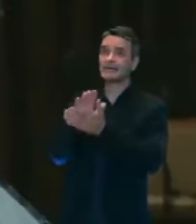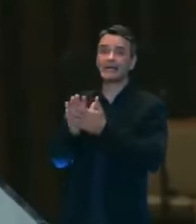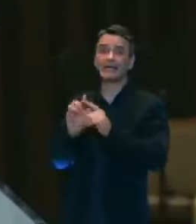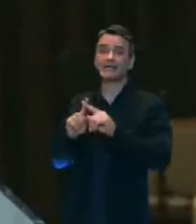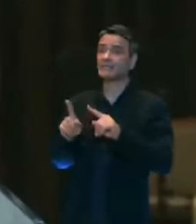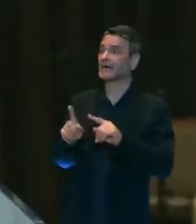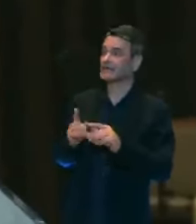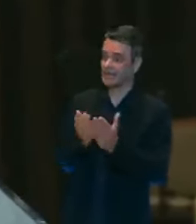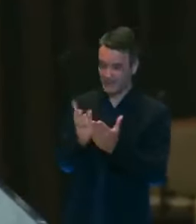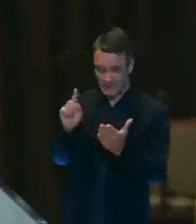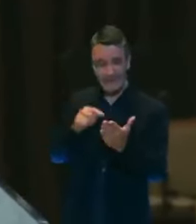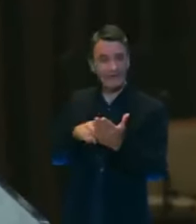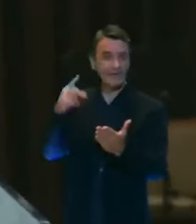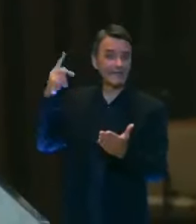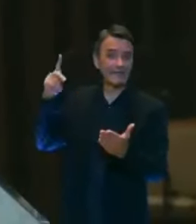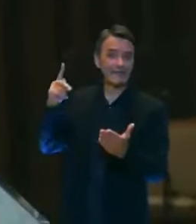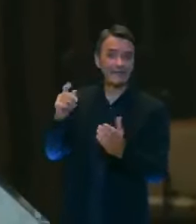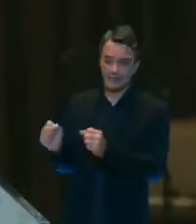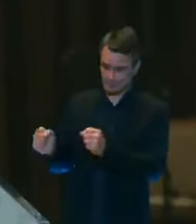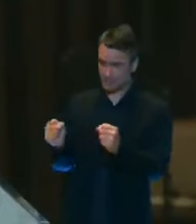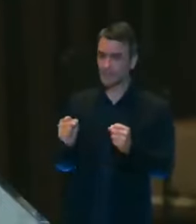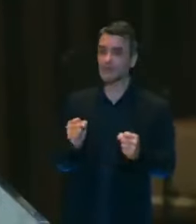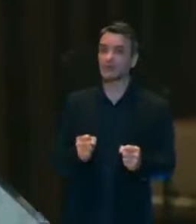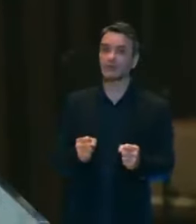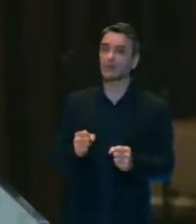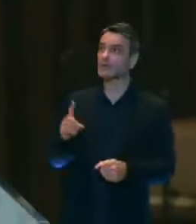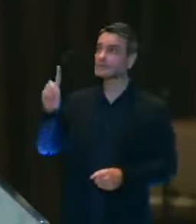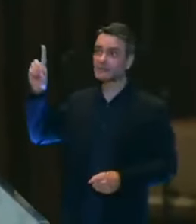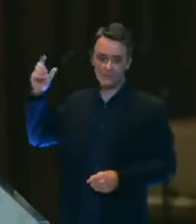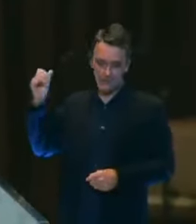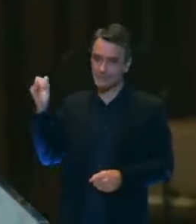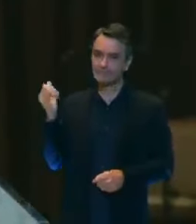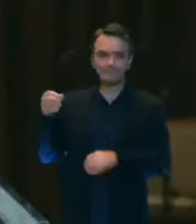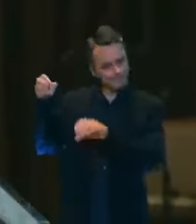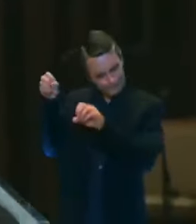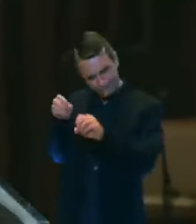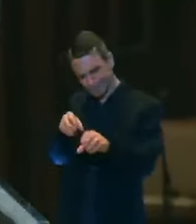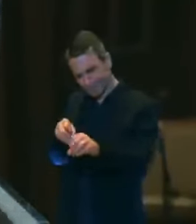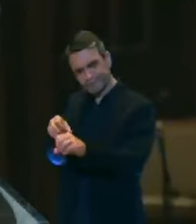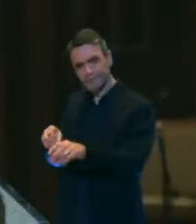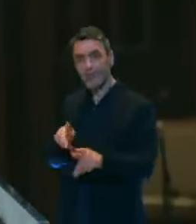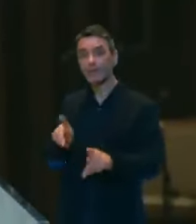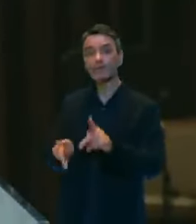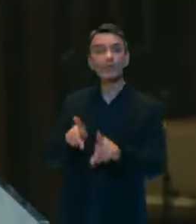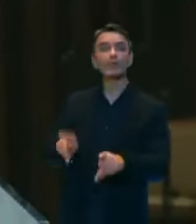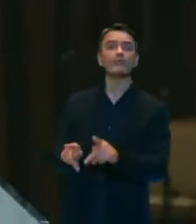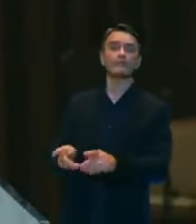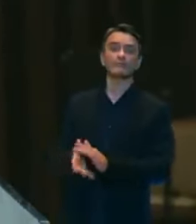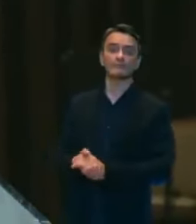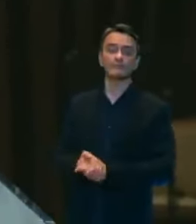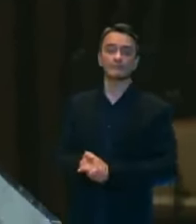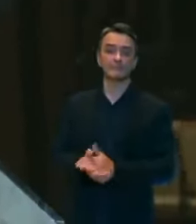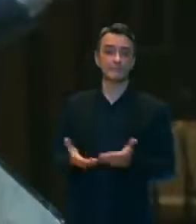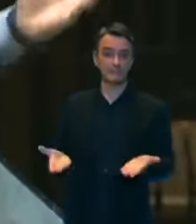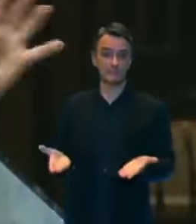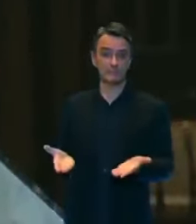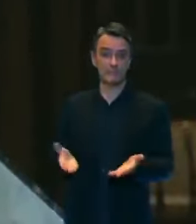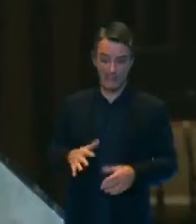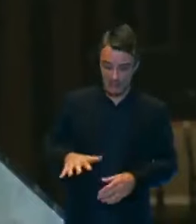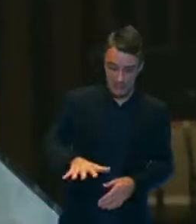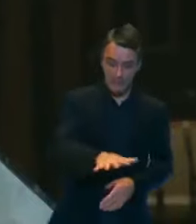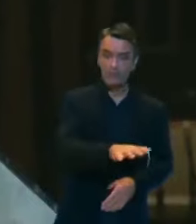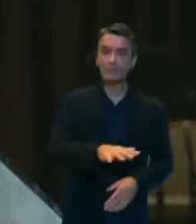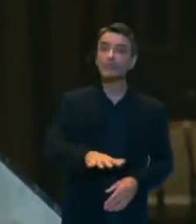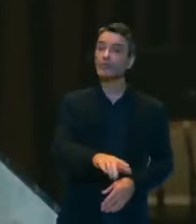poderosa. E Deus está ministrando ao povo. Por quê? Ele já havia liberado palavra. Eles estão no